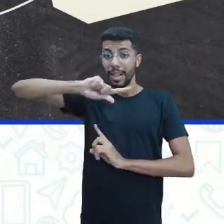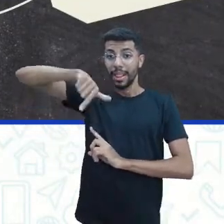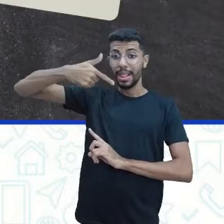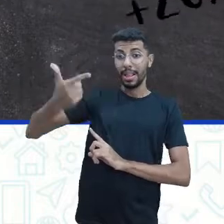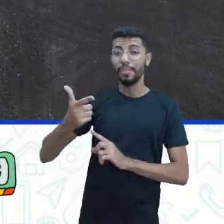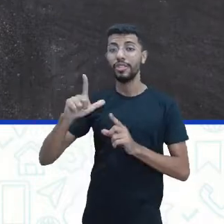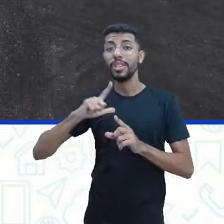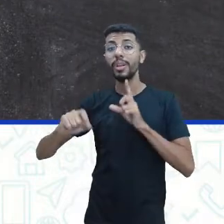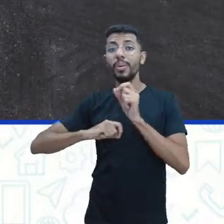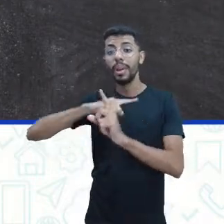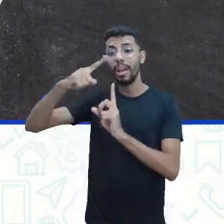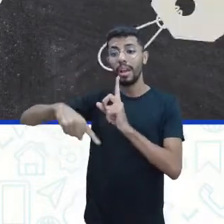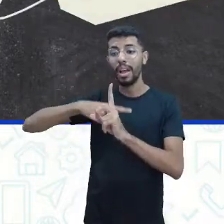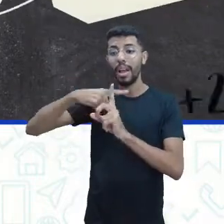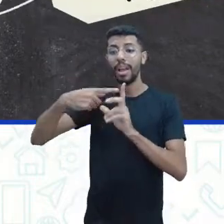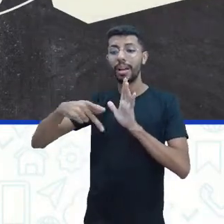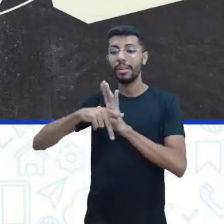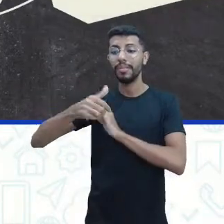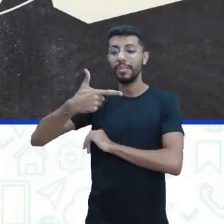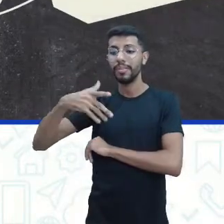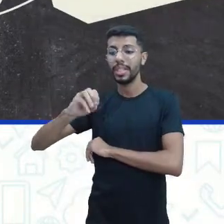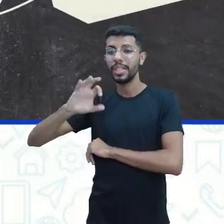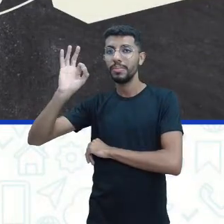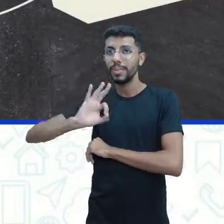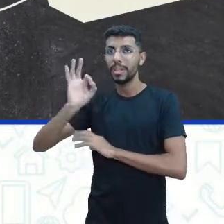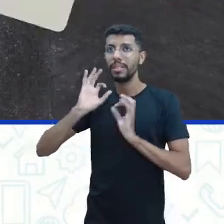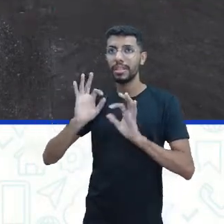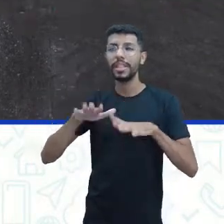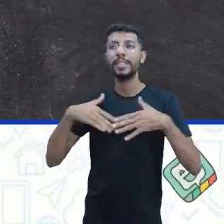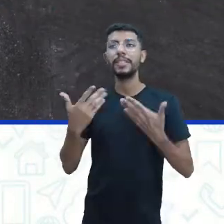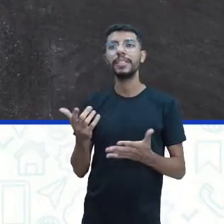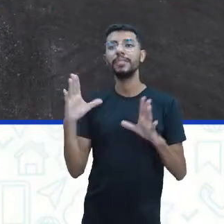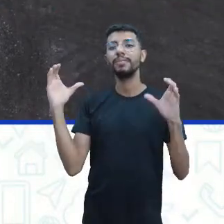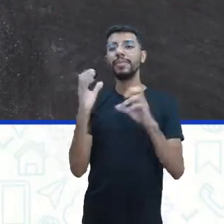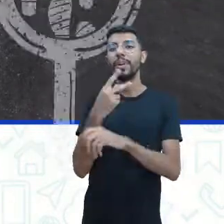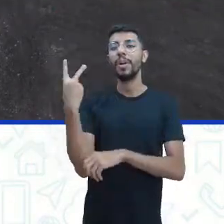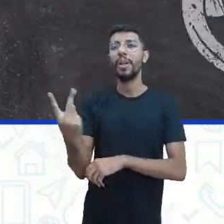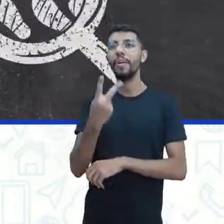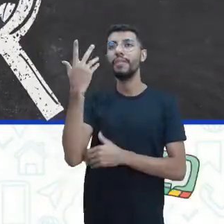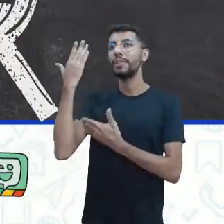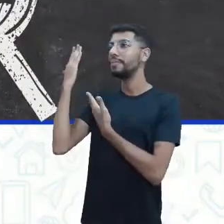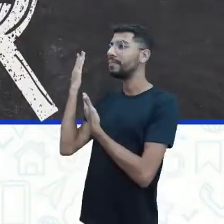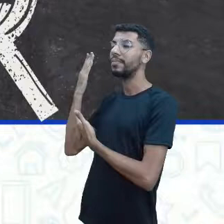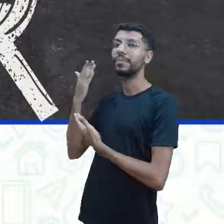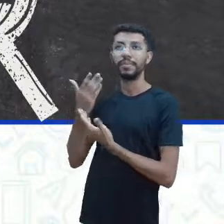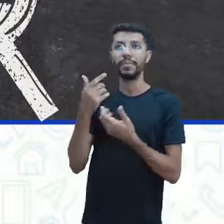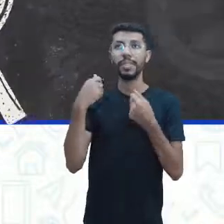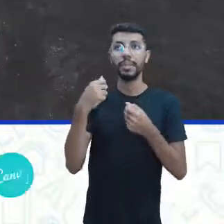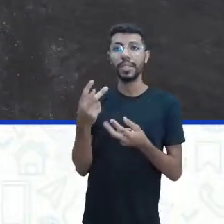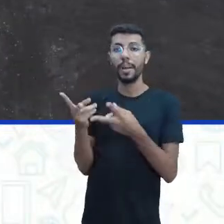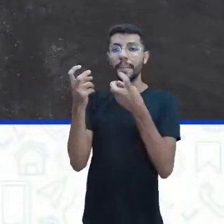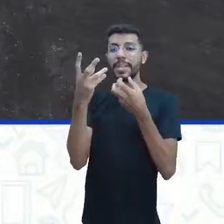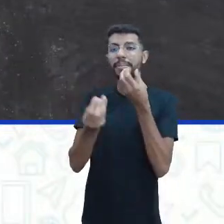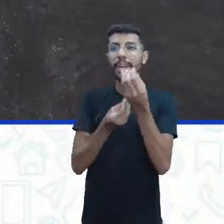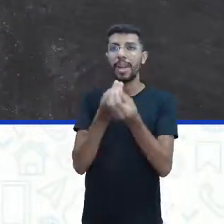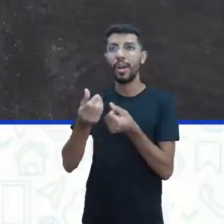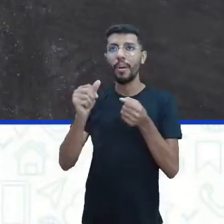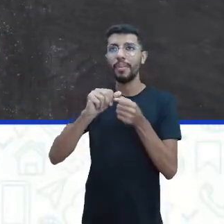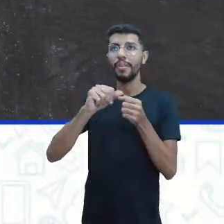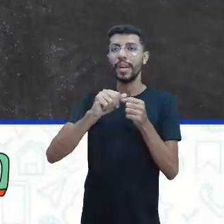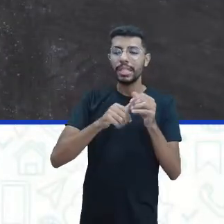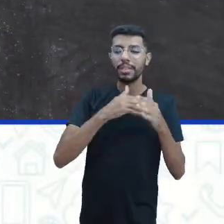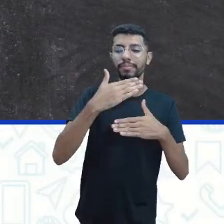de 20%, tá? Então, ó, para calcular esse valor, vamos dar uma olhadinha como que a gente vai fazer esse